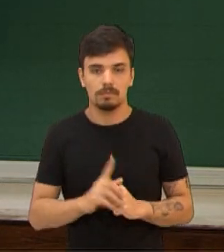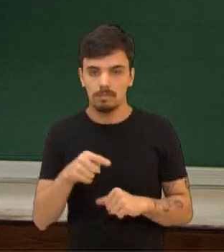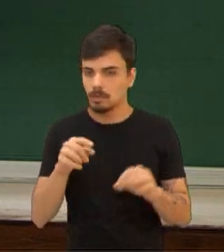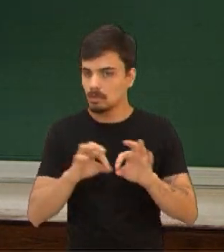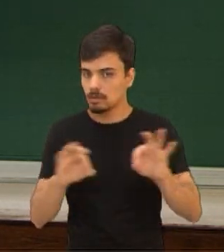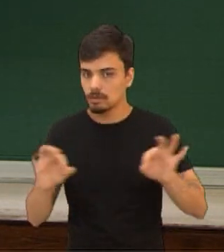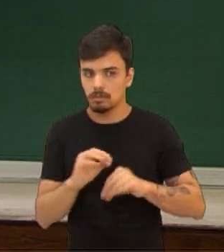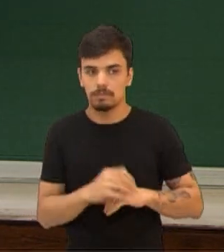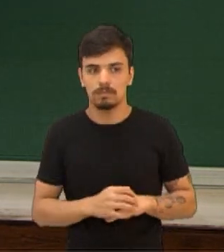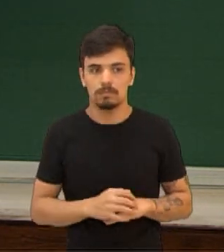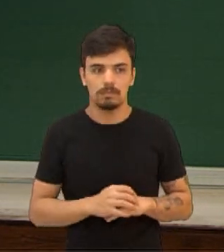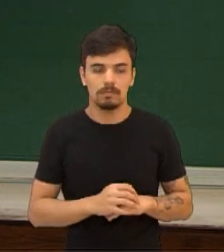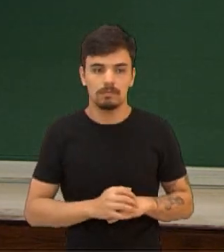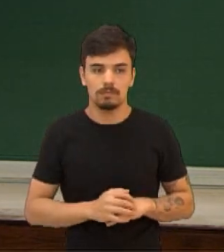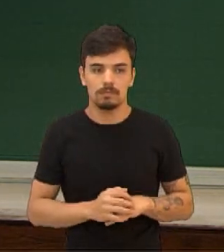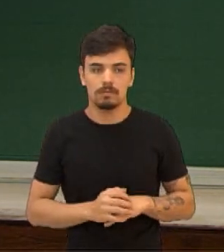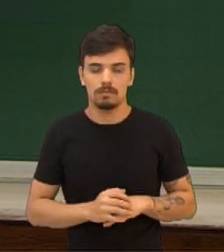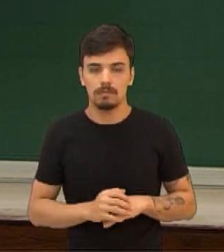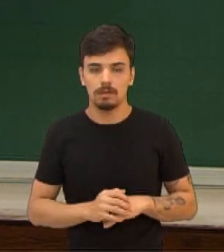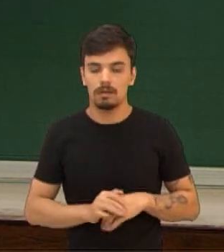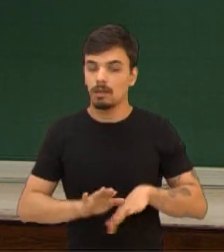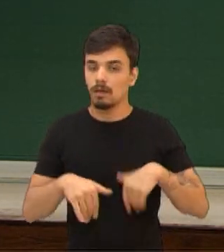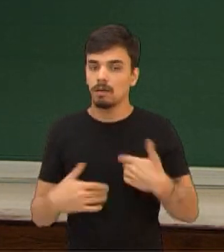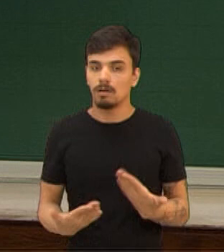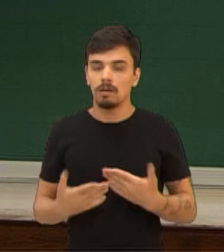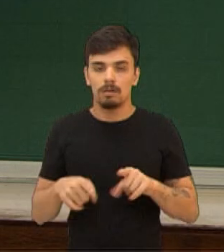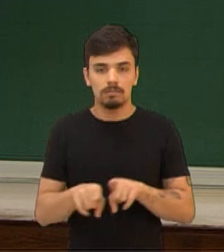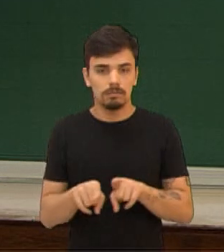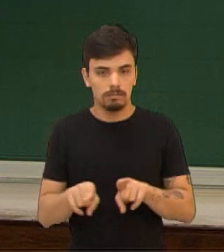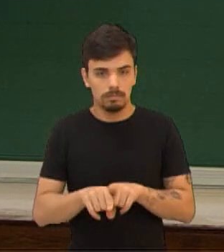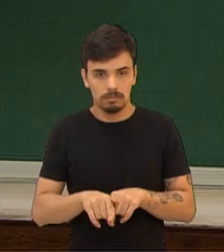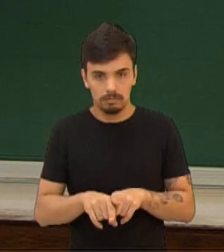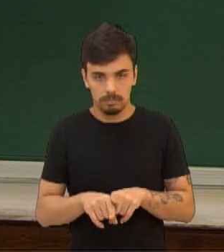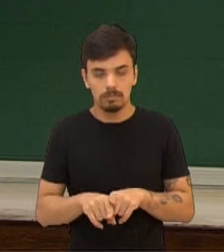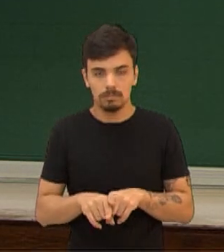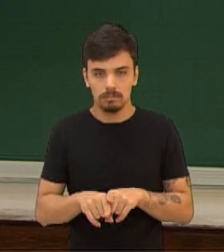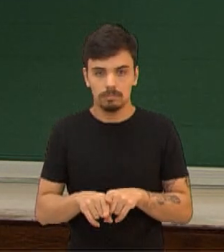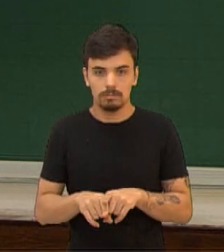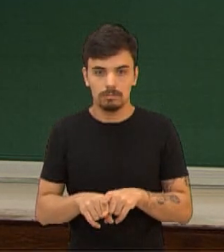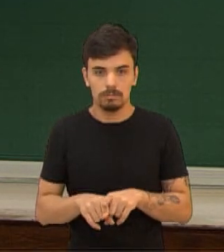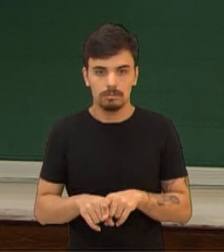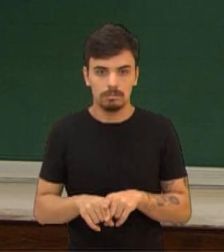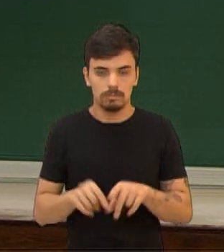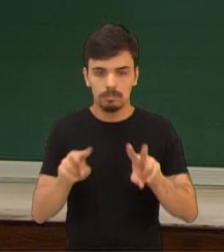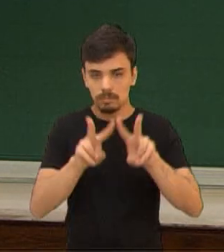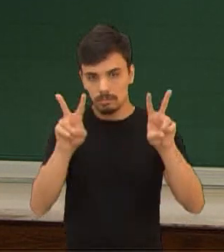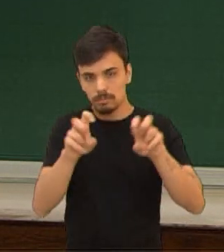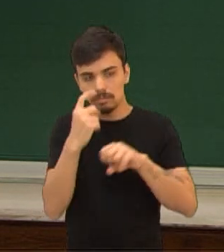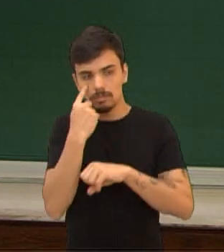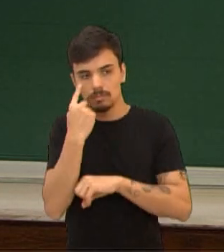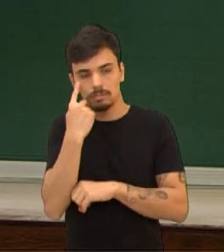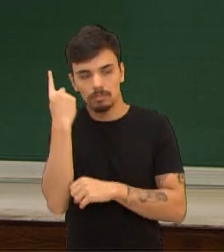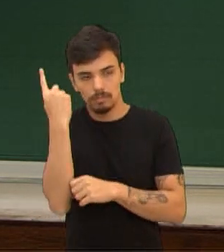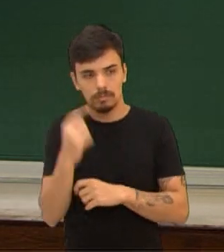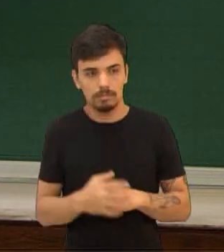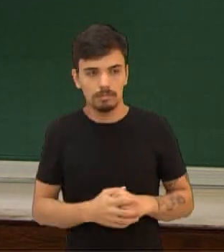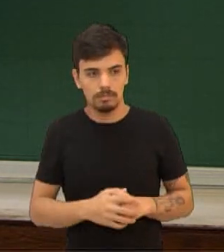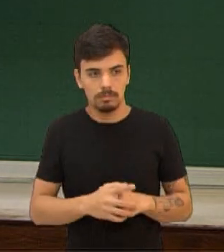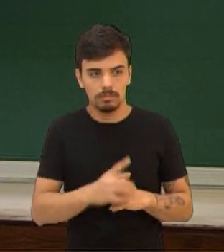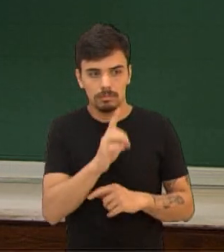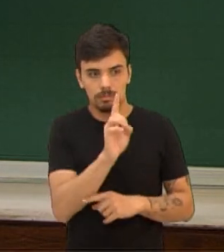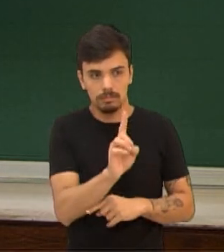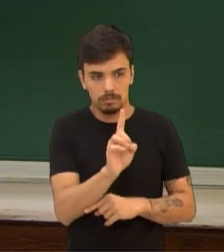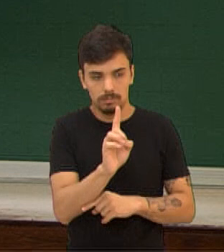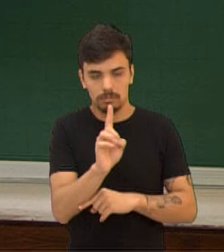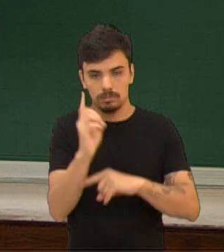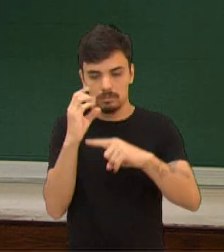simples. E aí eu vou ter 1 sobre CQ, ou seja, 1 sobre a capacitância equivalente é igual a 1